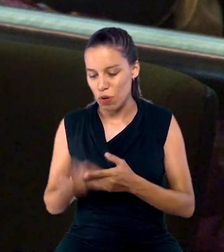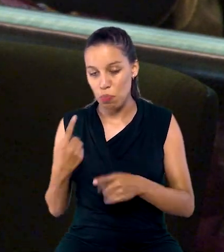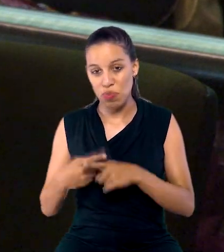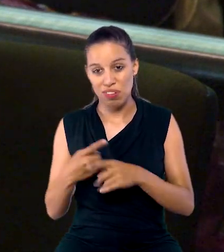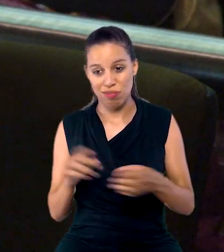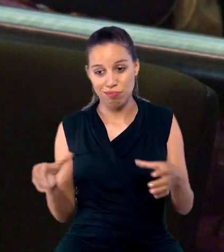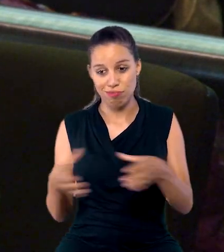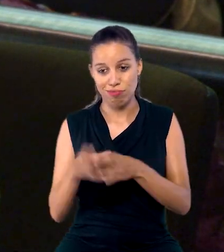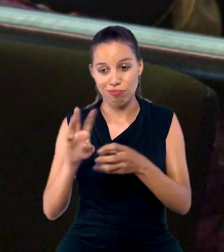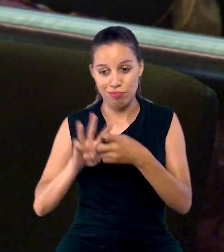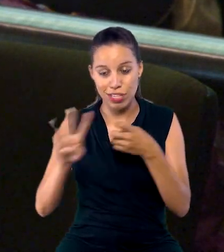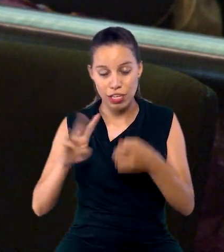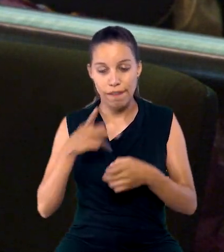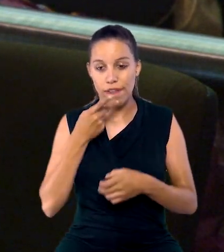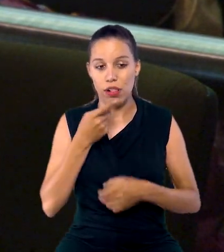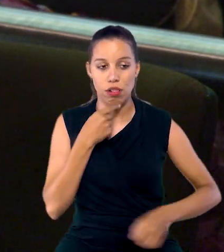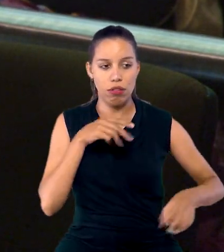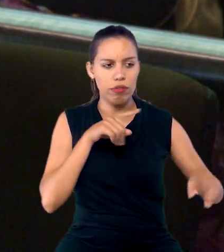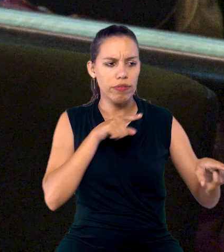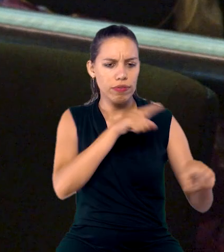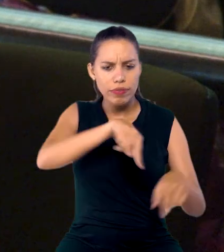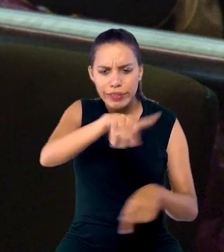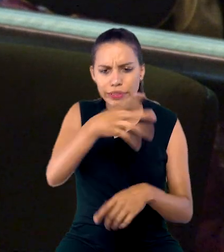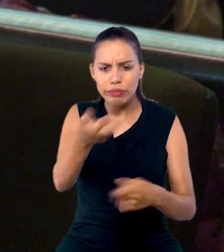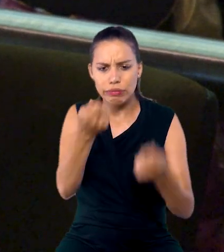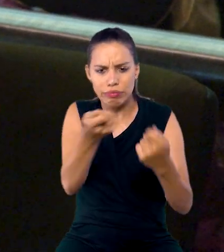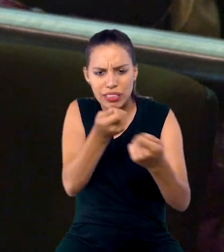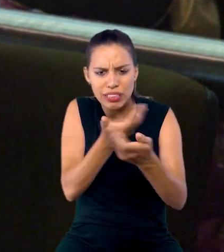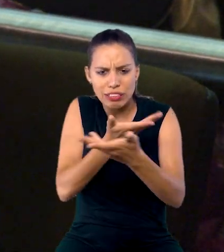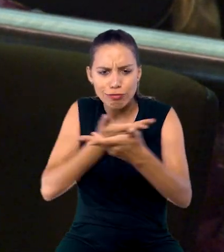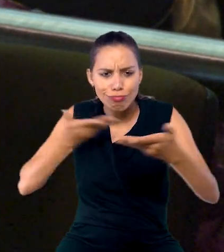um pedido de reconexão,